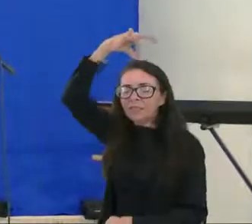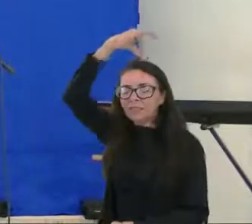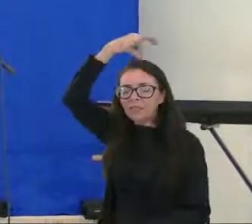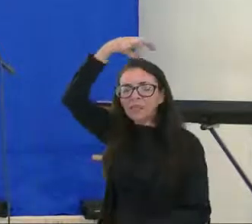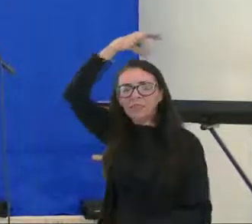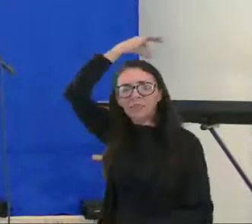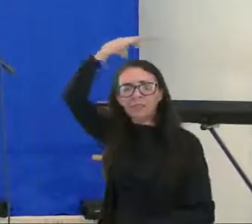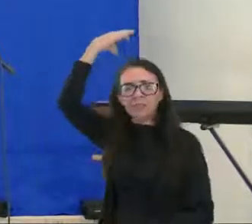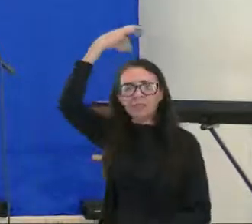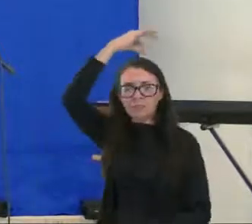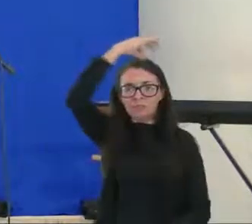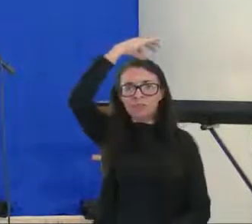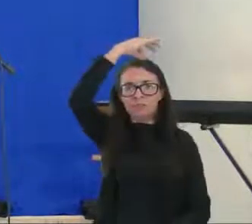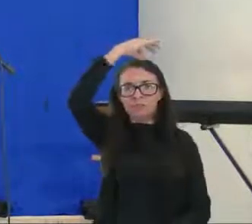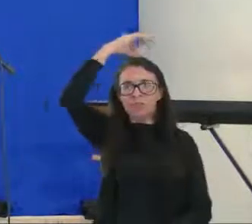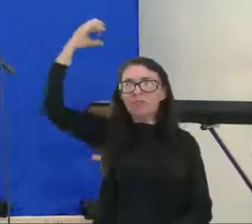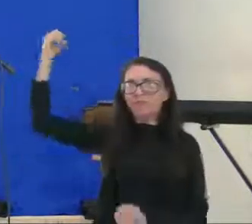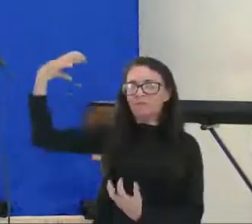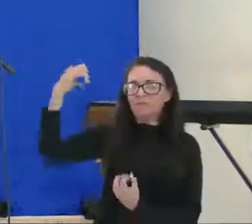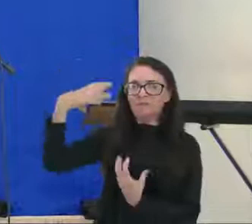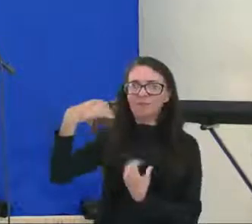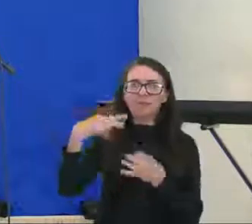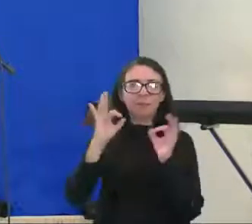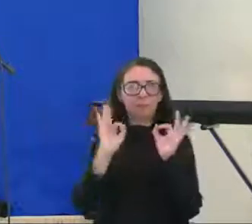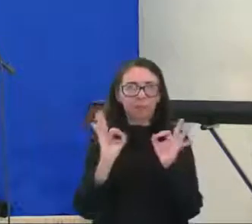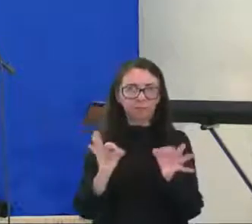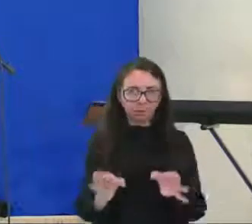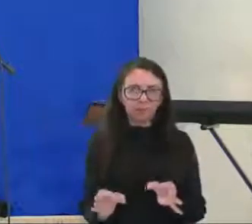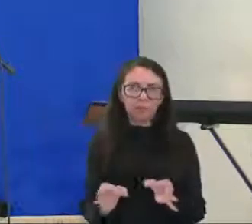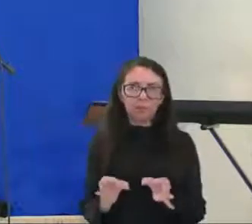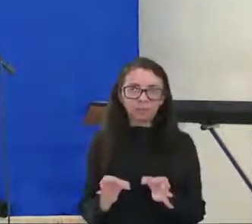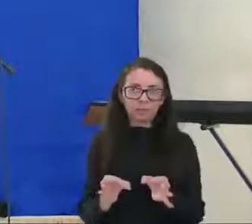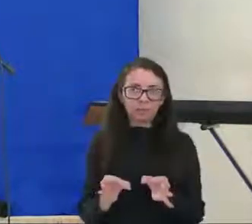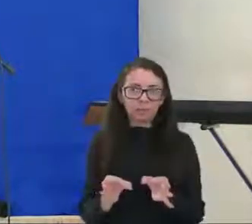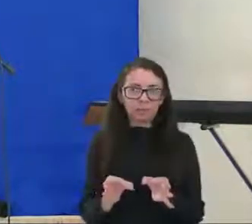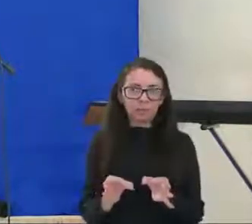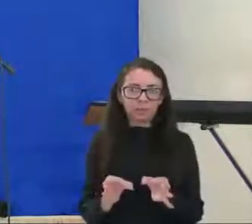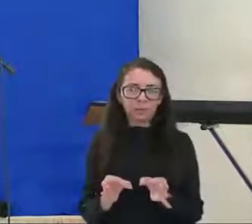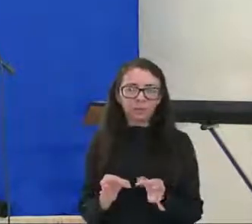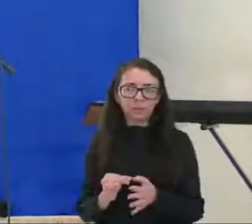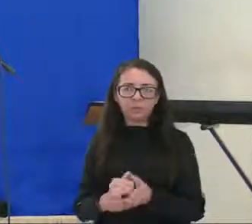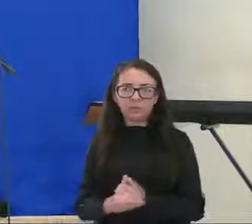Assim, a administração dele começa a se tornar a sua administração.